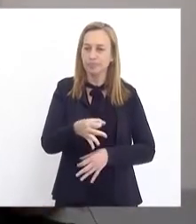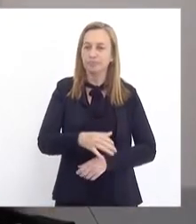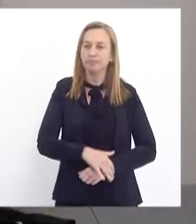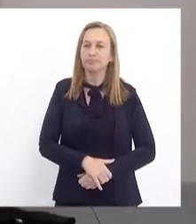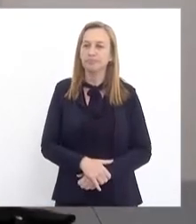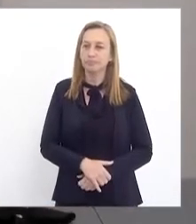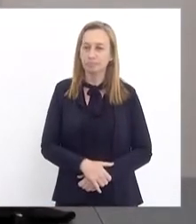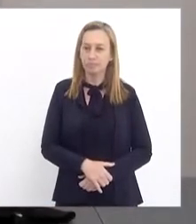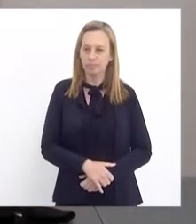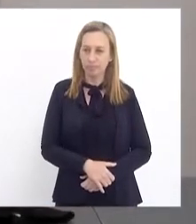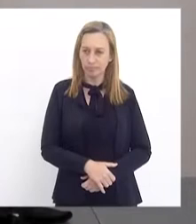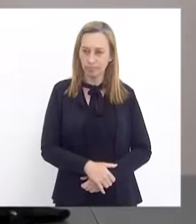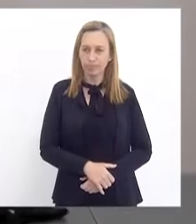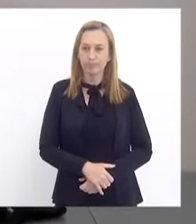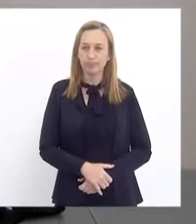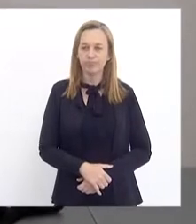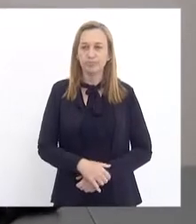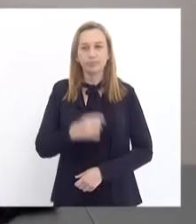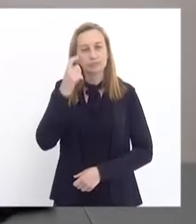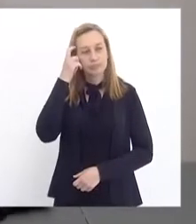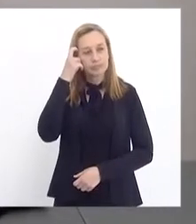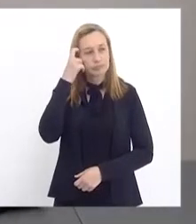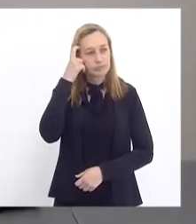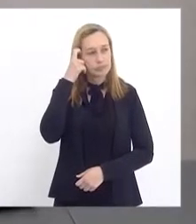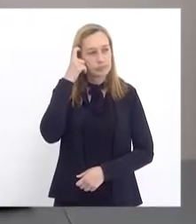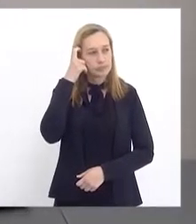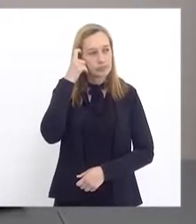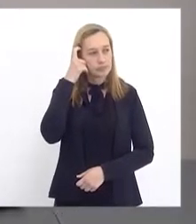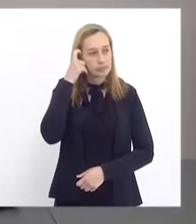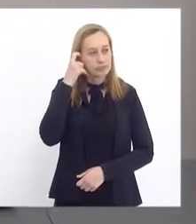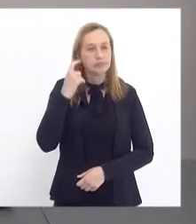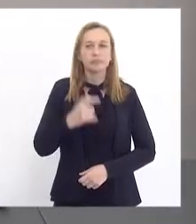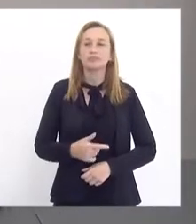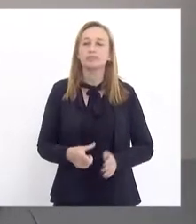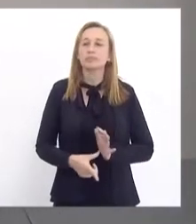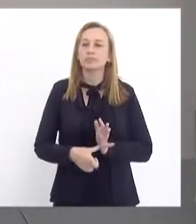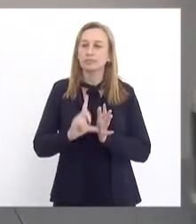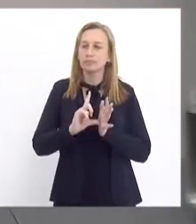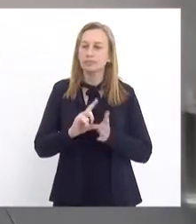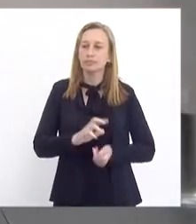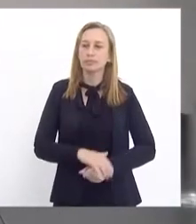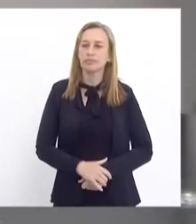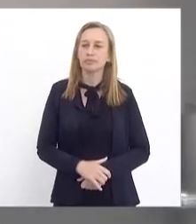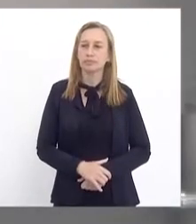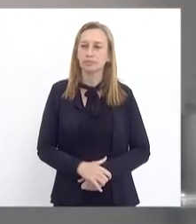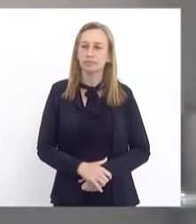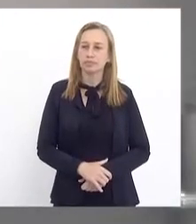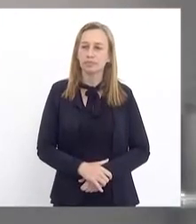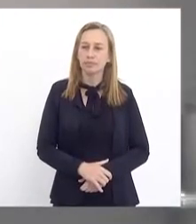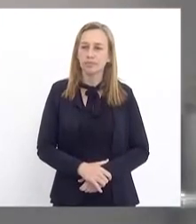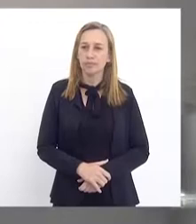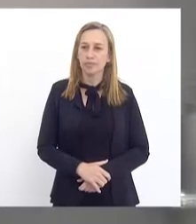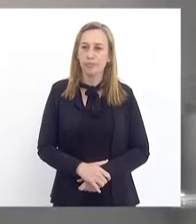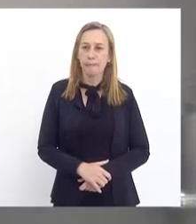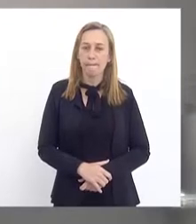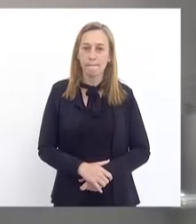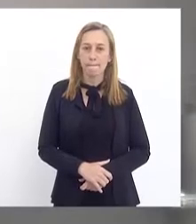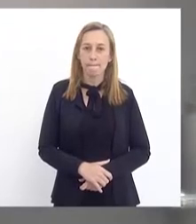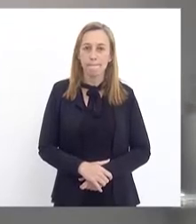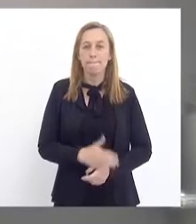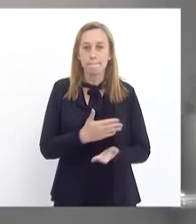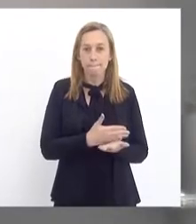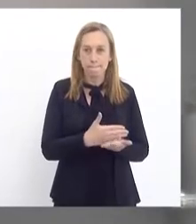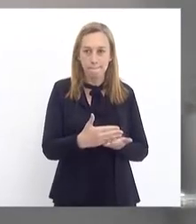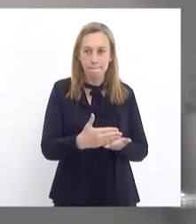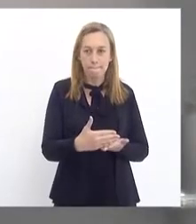efetiva, praticamente, porque tanto colabora conosco. Antes, porém, eu queria... Para dar início,